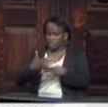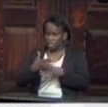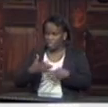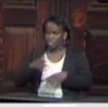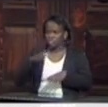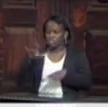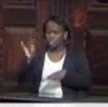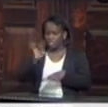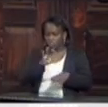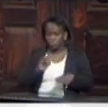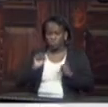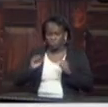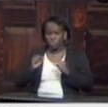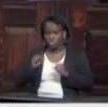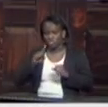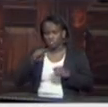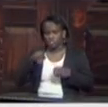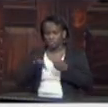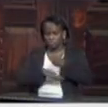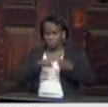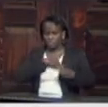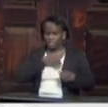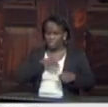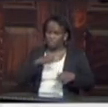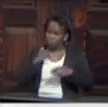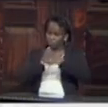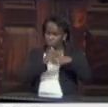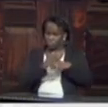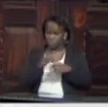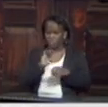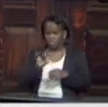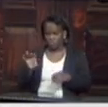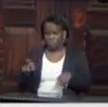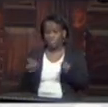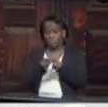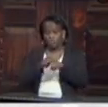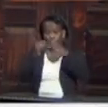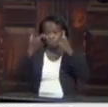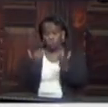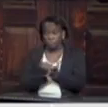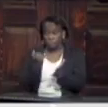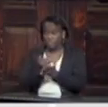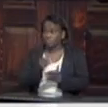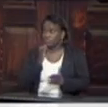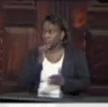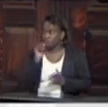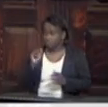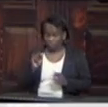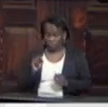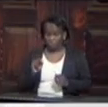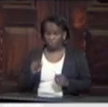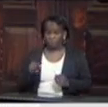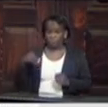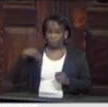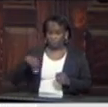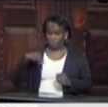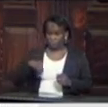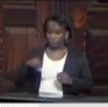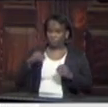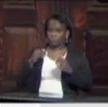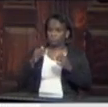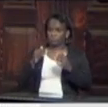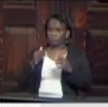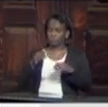o seu próprio teto de salário mínimo, mas também fez algumas ressalvas. Disse que o teto não